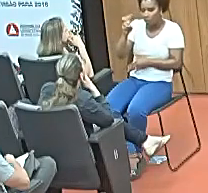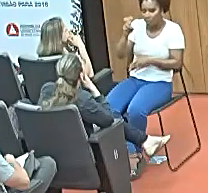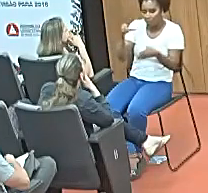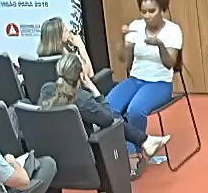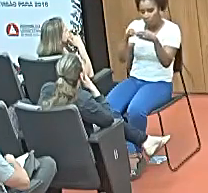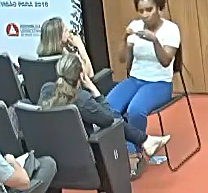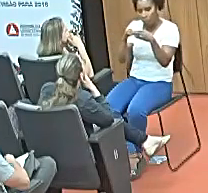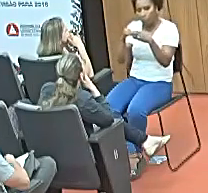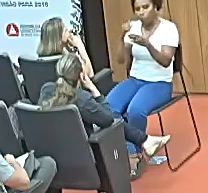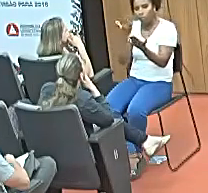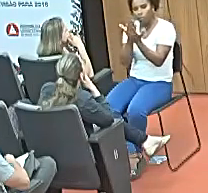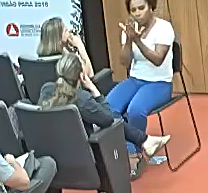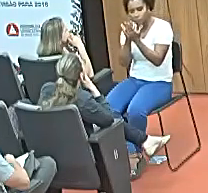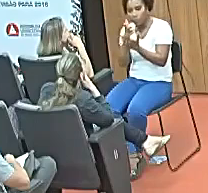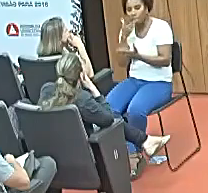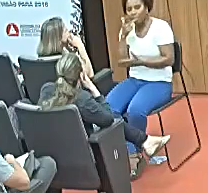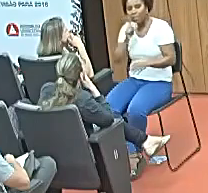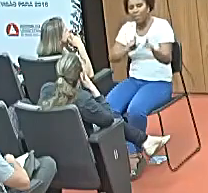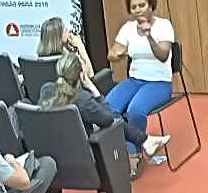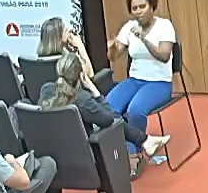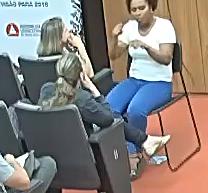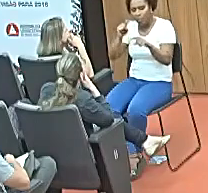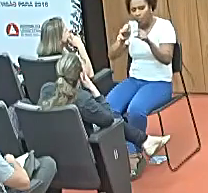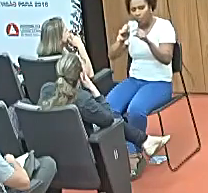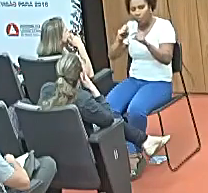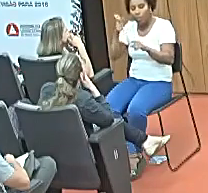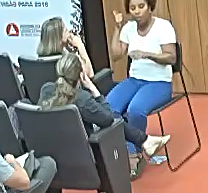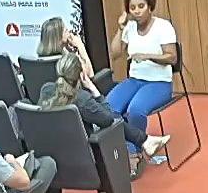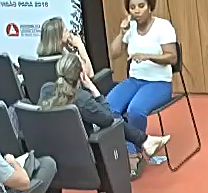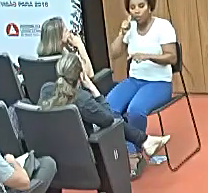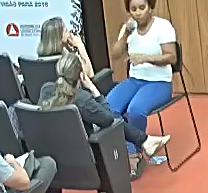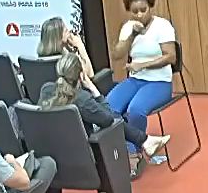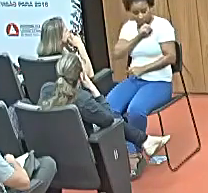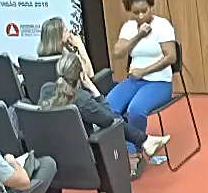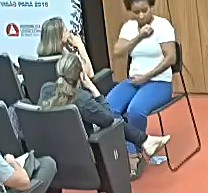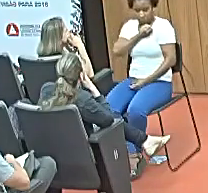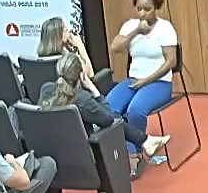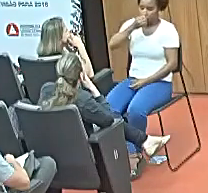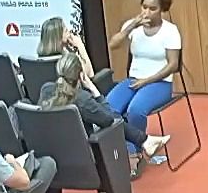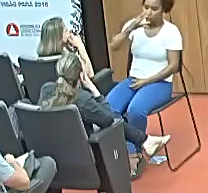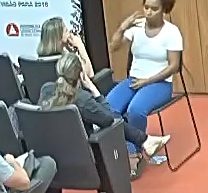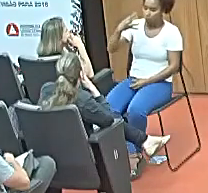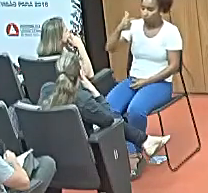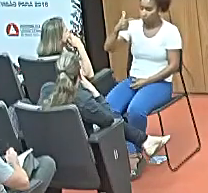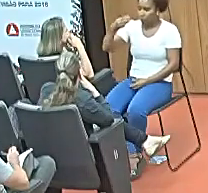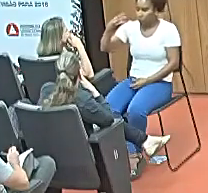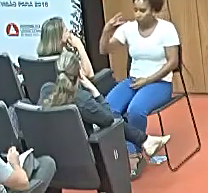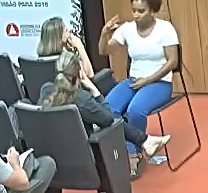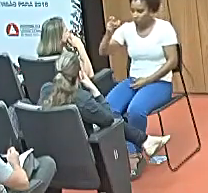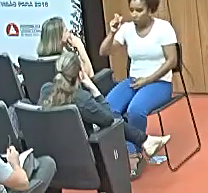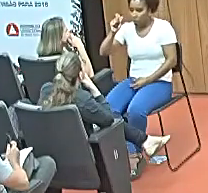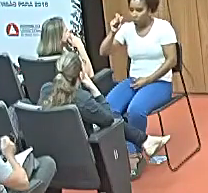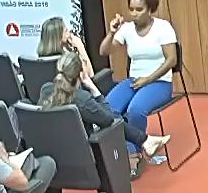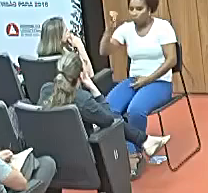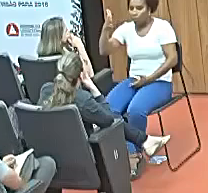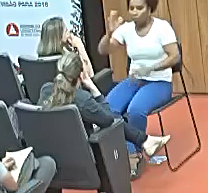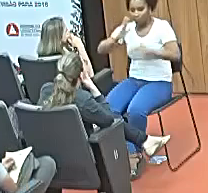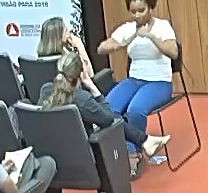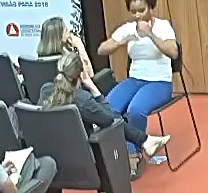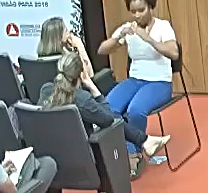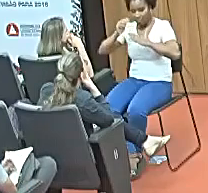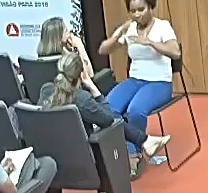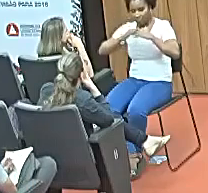também pedimos ampliação da meta da ação 4423 para qualificação profissional com vistas